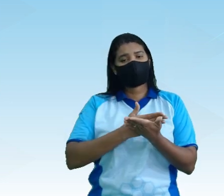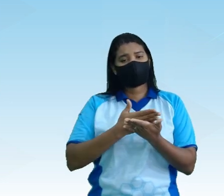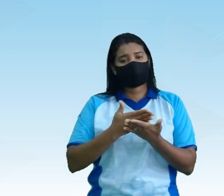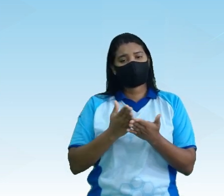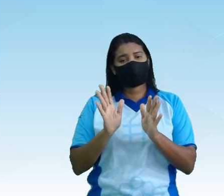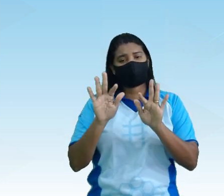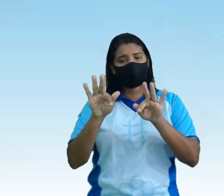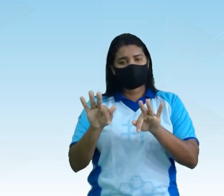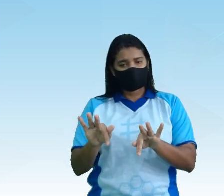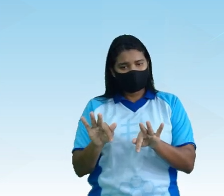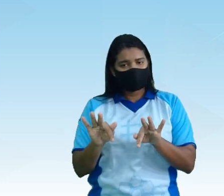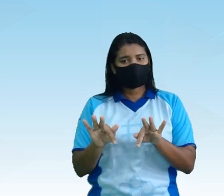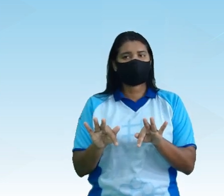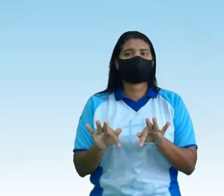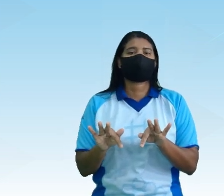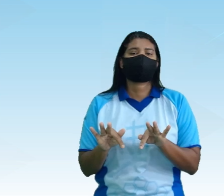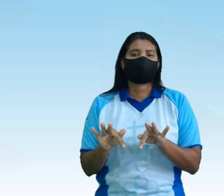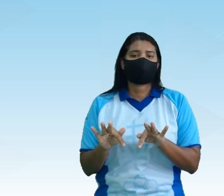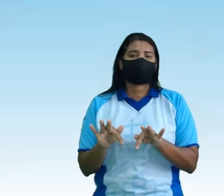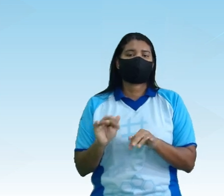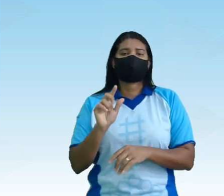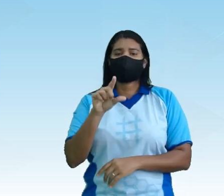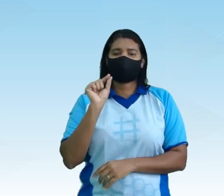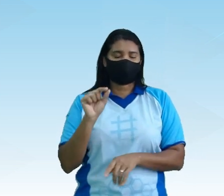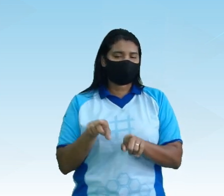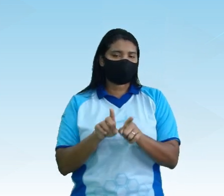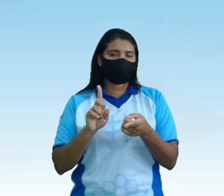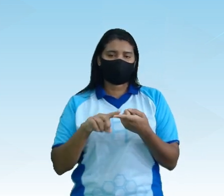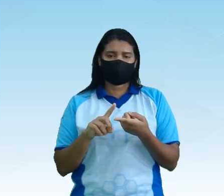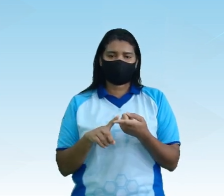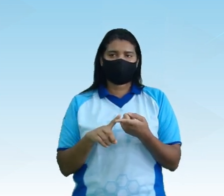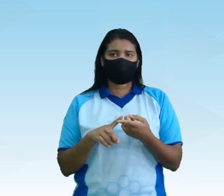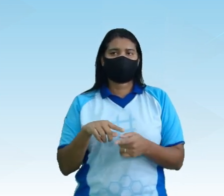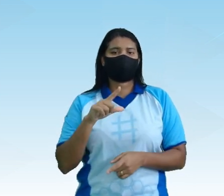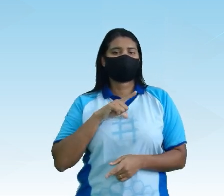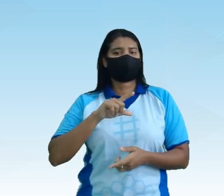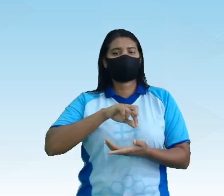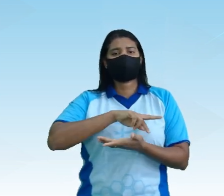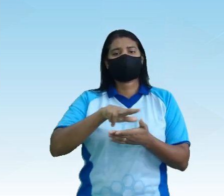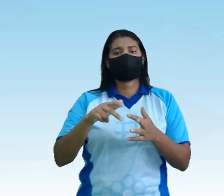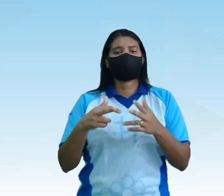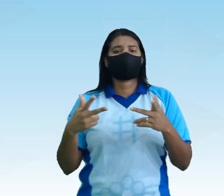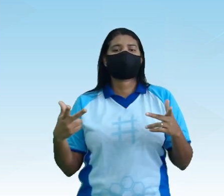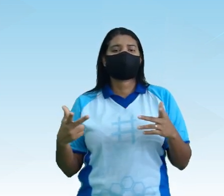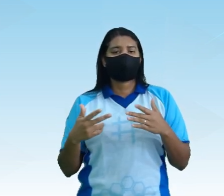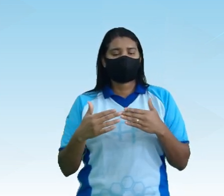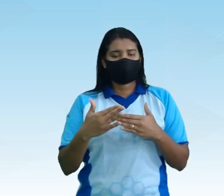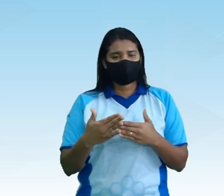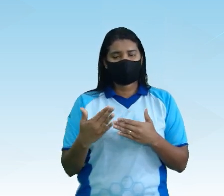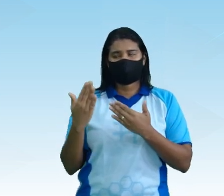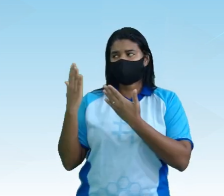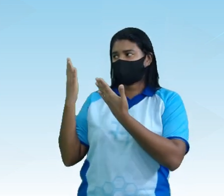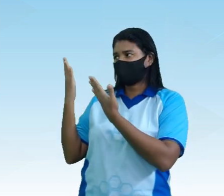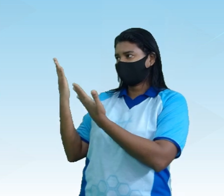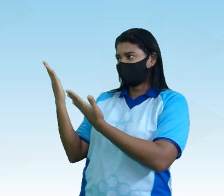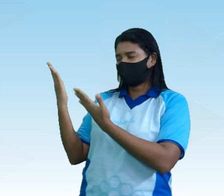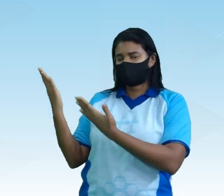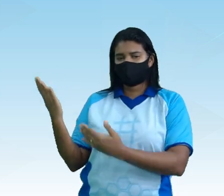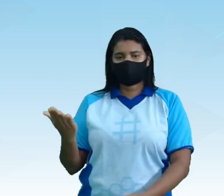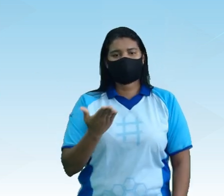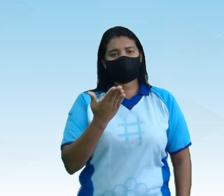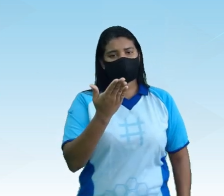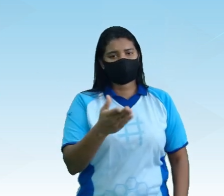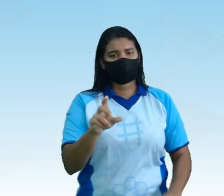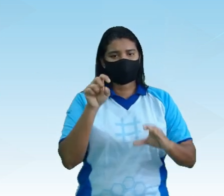o meio, o fim e as opções. Né? Eu posso ter várias opções a partir dessa imagem que você está vendo aí no centro da